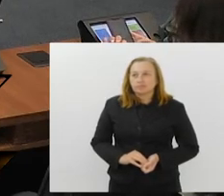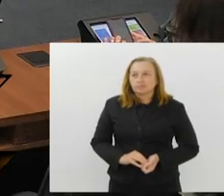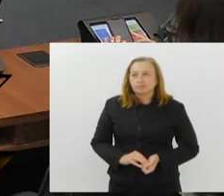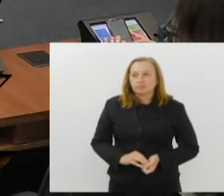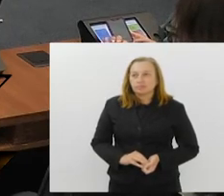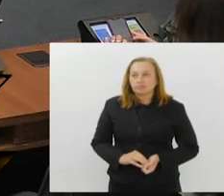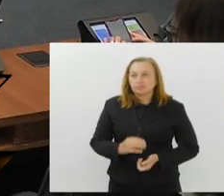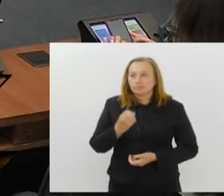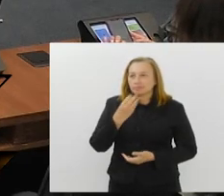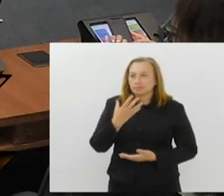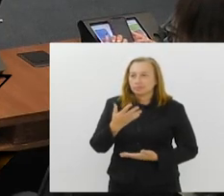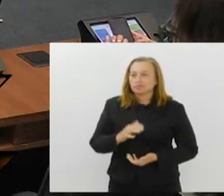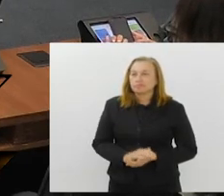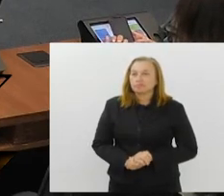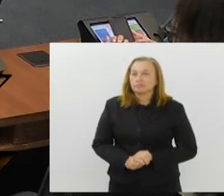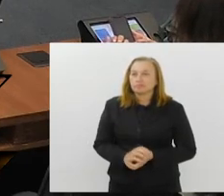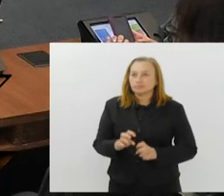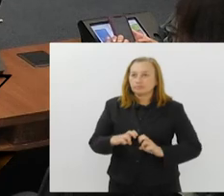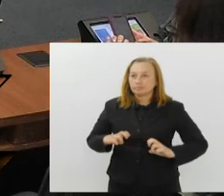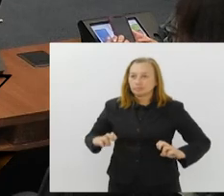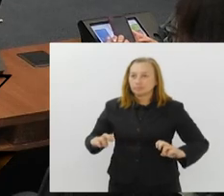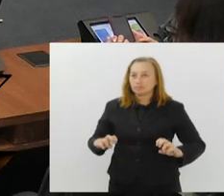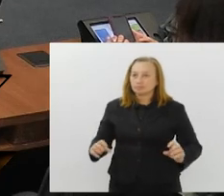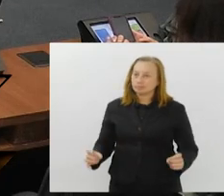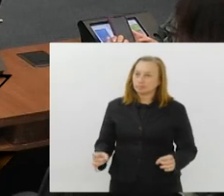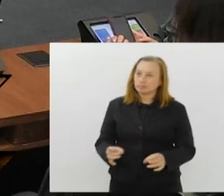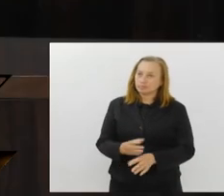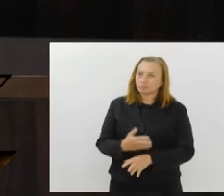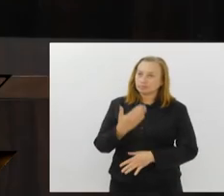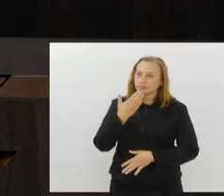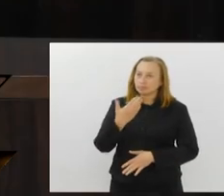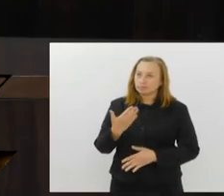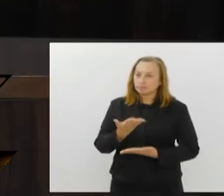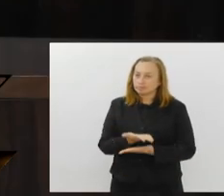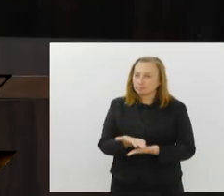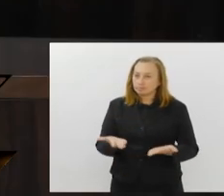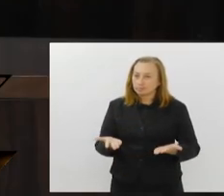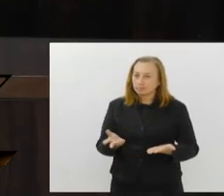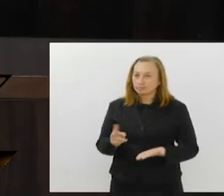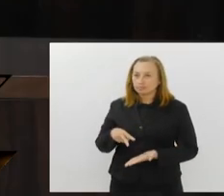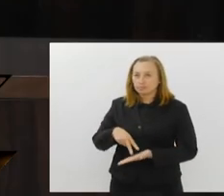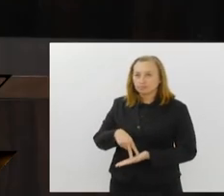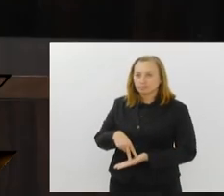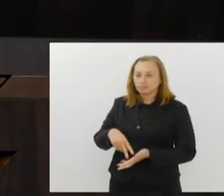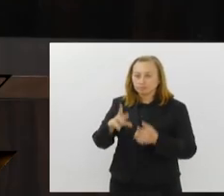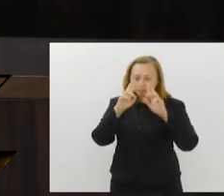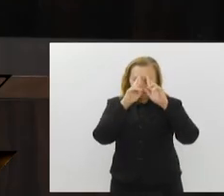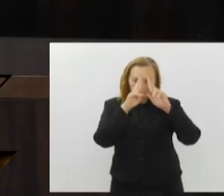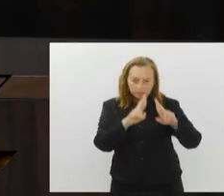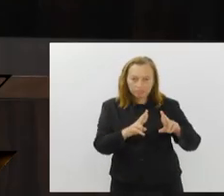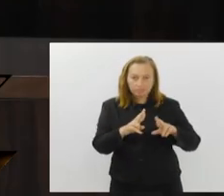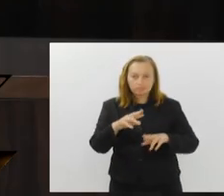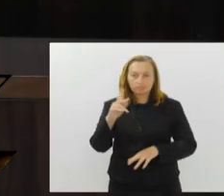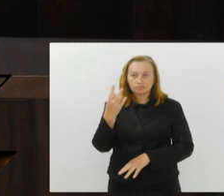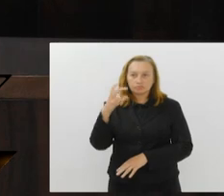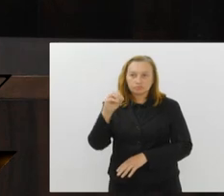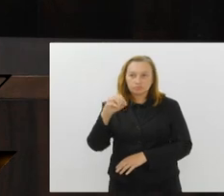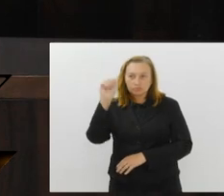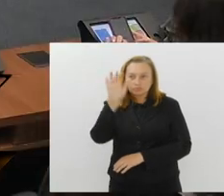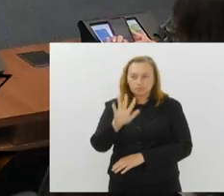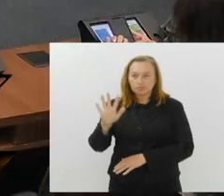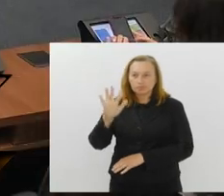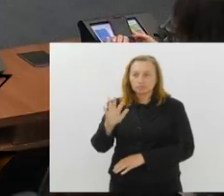bom composta à mesa peço a todos que se coloquem em posição de respeito para ouvirmos o hino